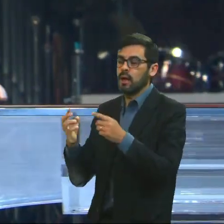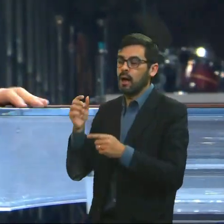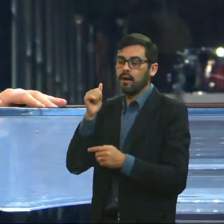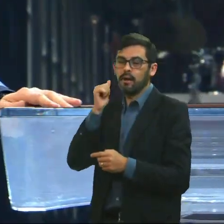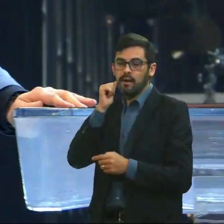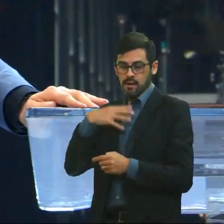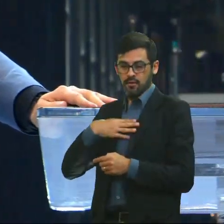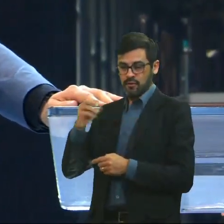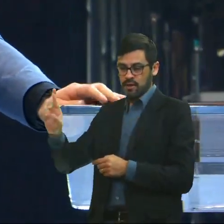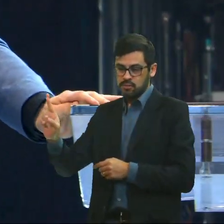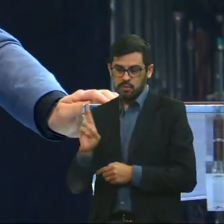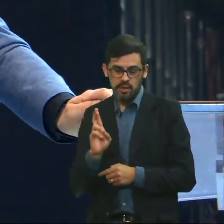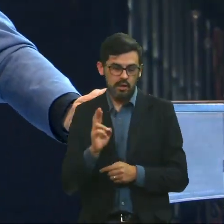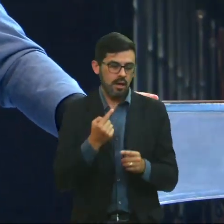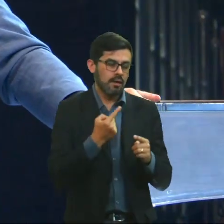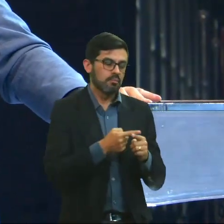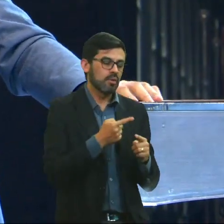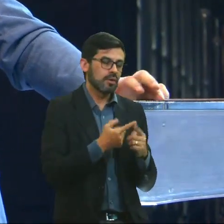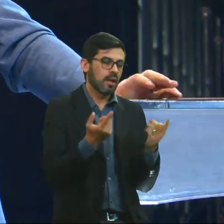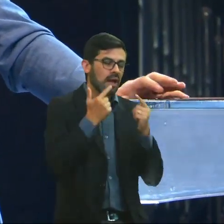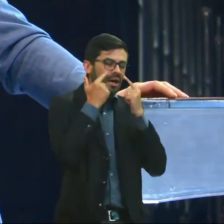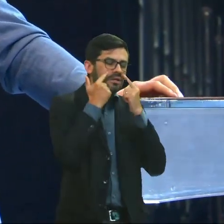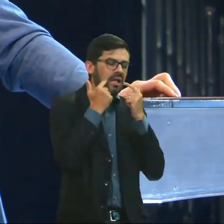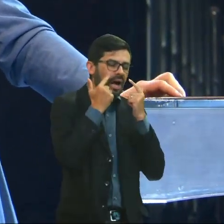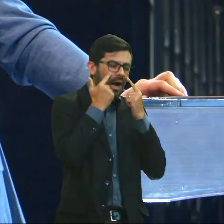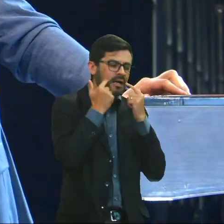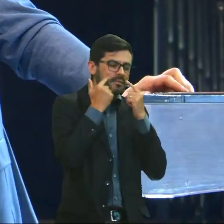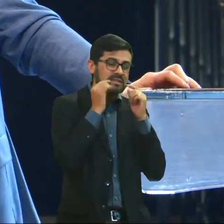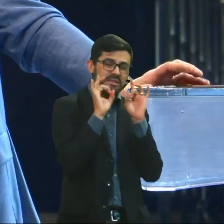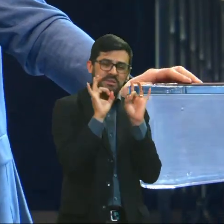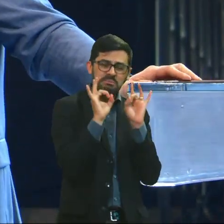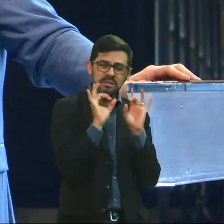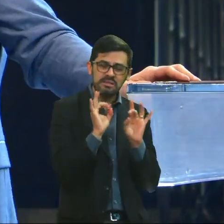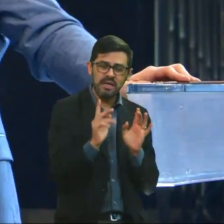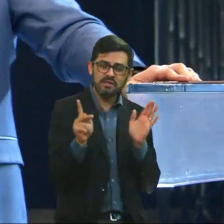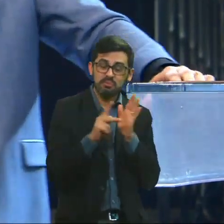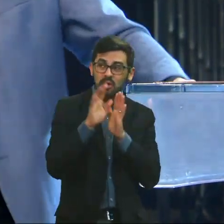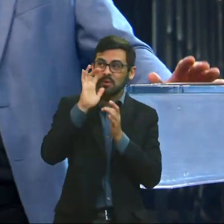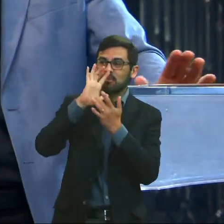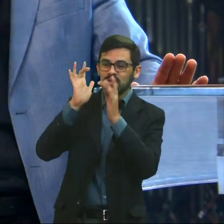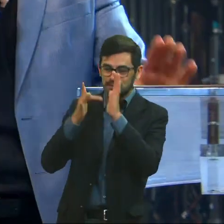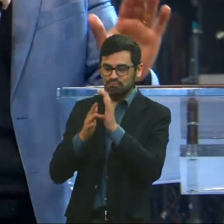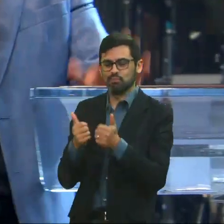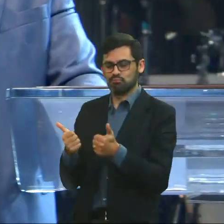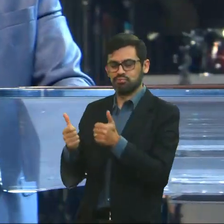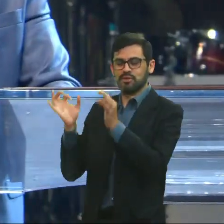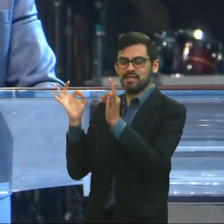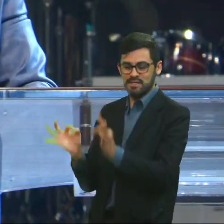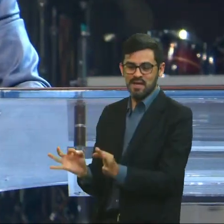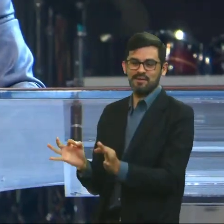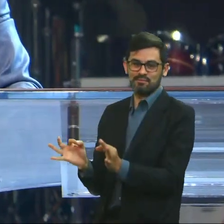respondeu, porque as nossas lágrimas são preciosas para Jesus. Falei, ai filha,